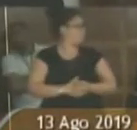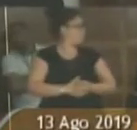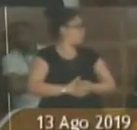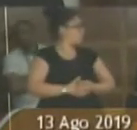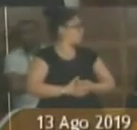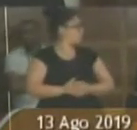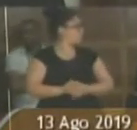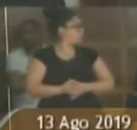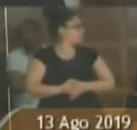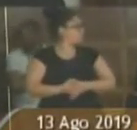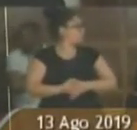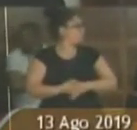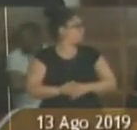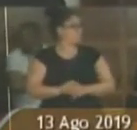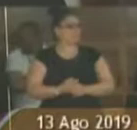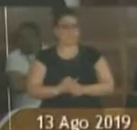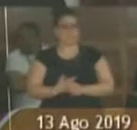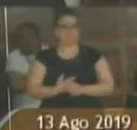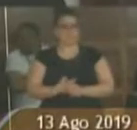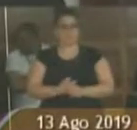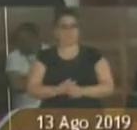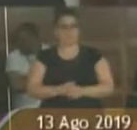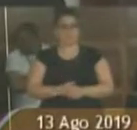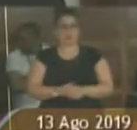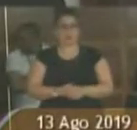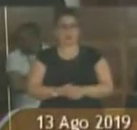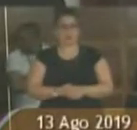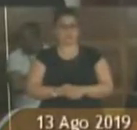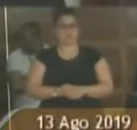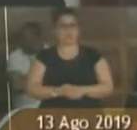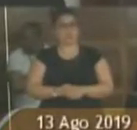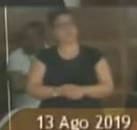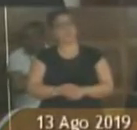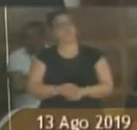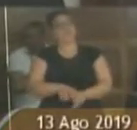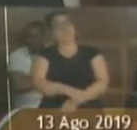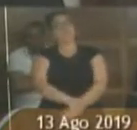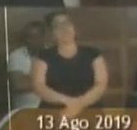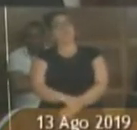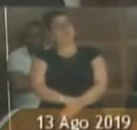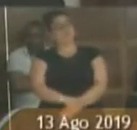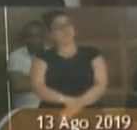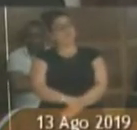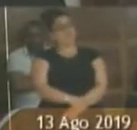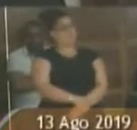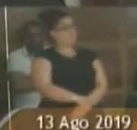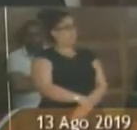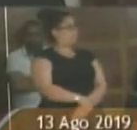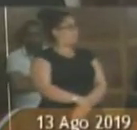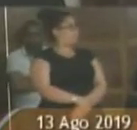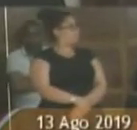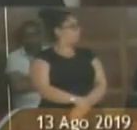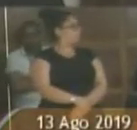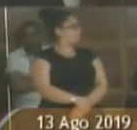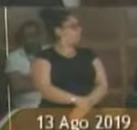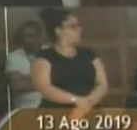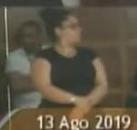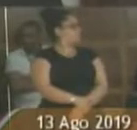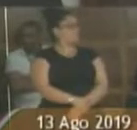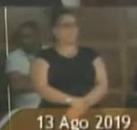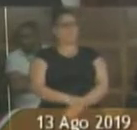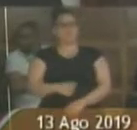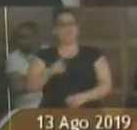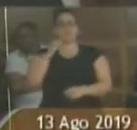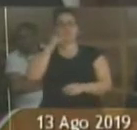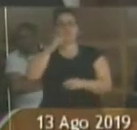até mesmo Santa Dulce, tendo recebido o epiteto de o Anjo Bom da Bahia. Foi uma